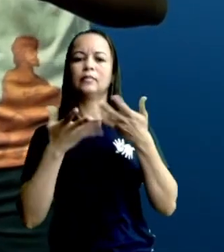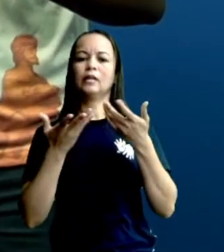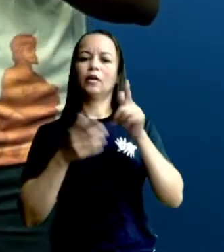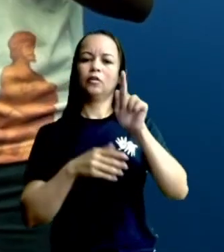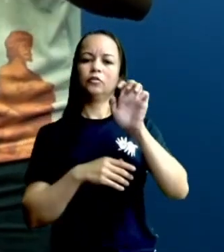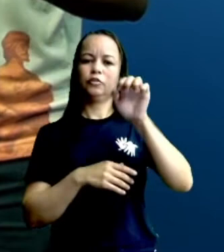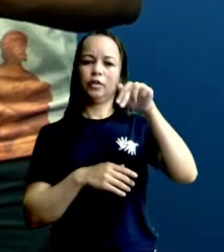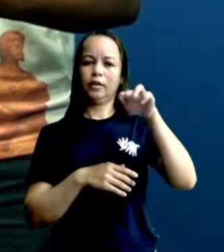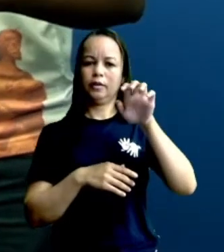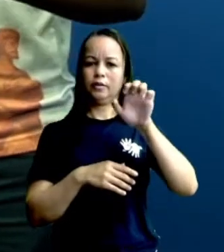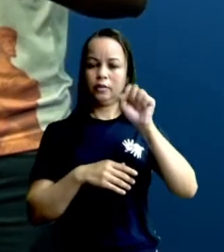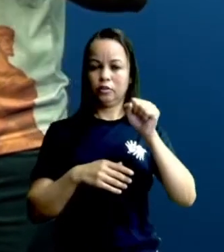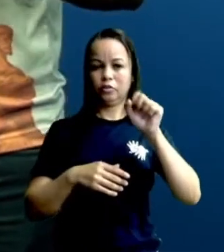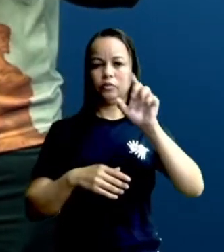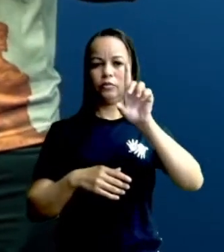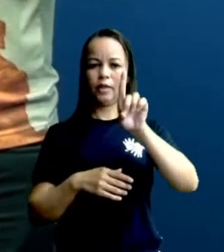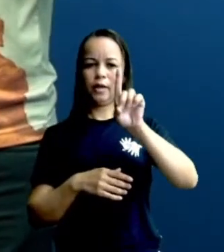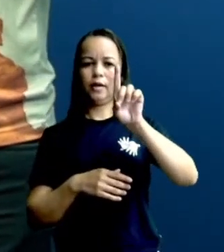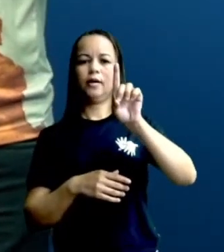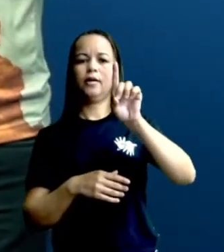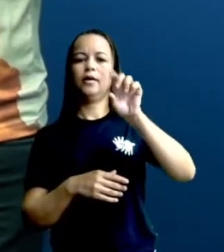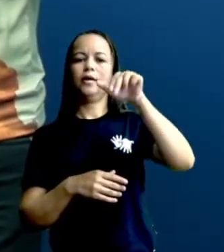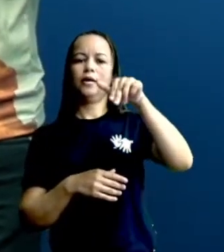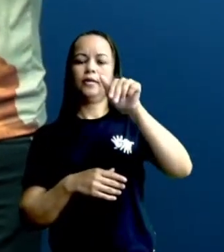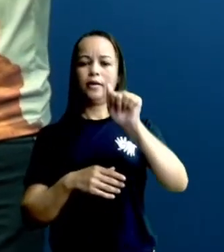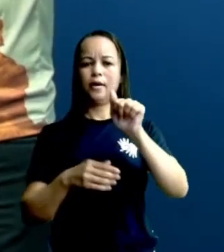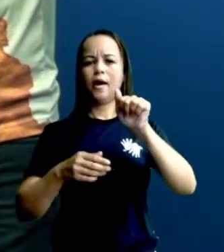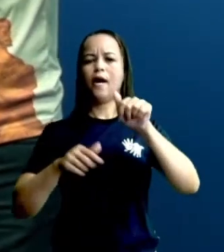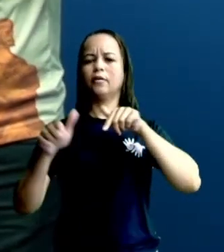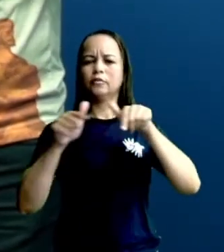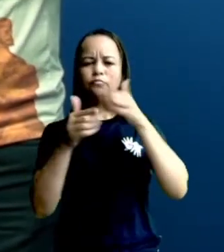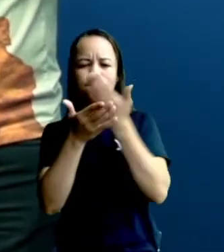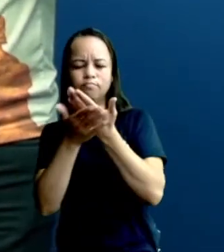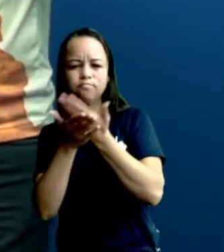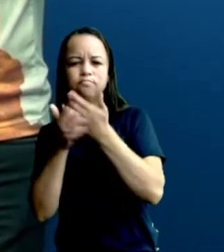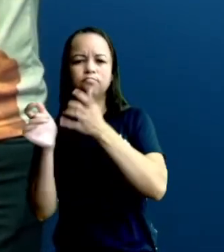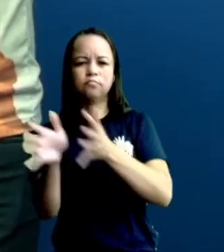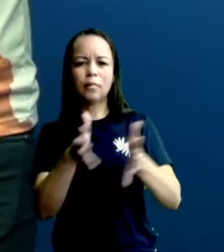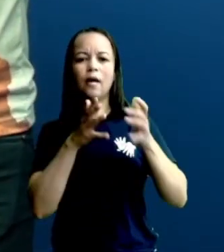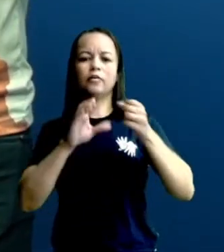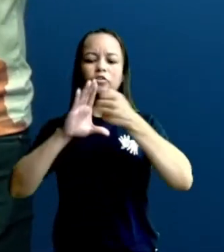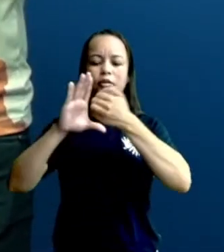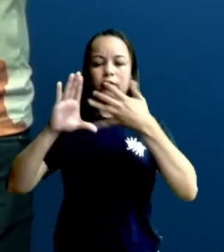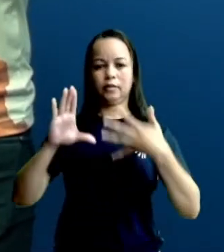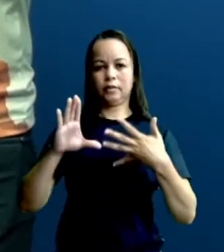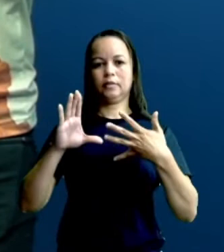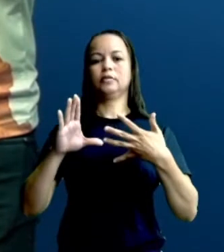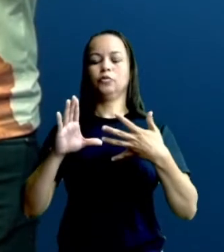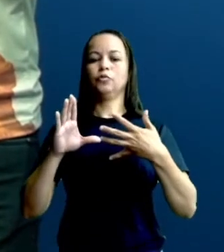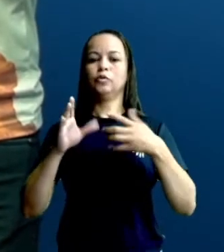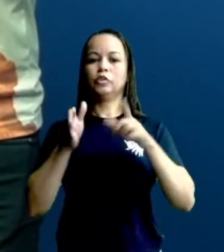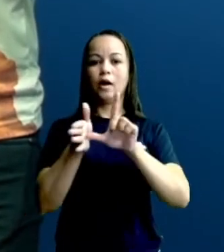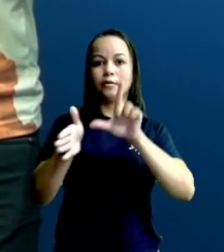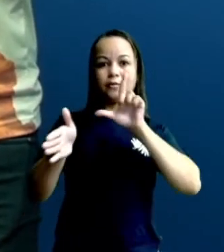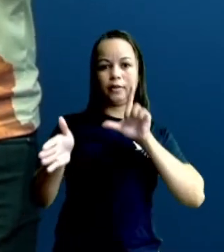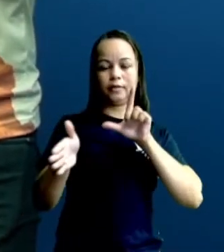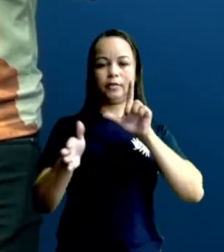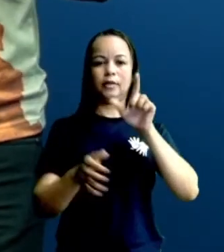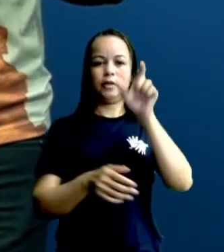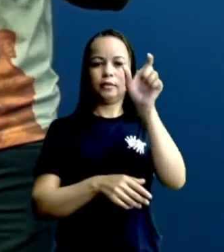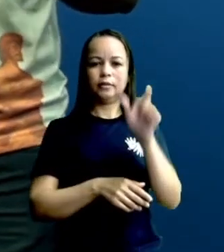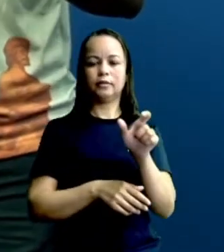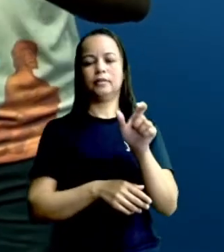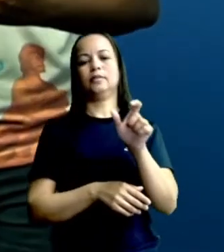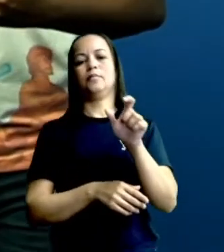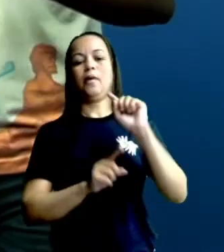genes, trabalha com DNA, que estuda a transmissão das características dos antecedentes para os